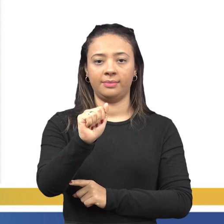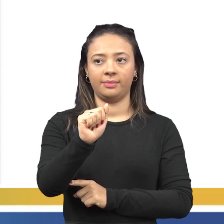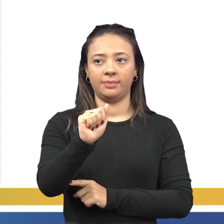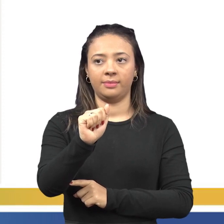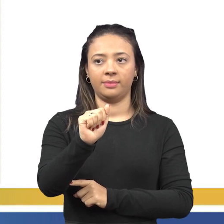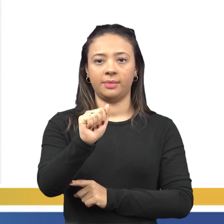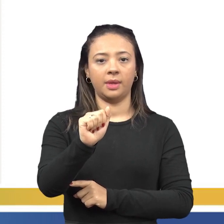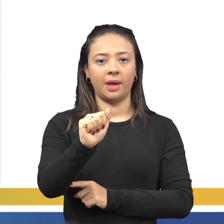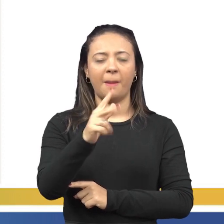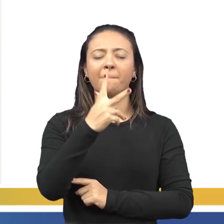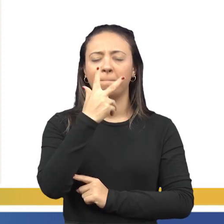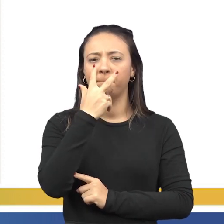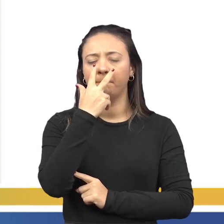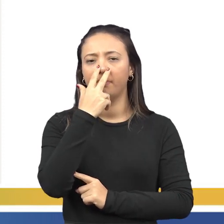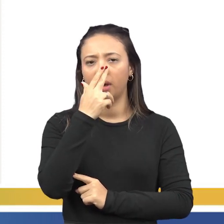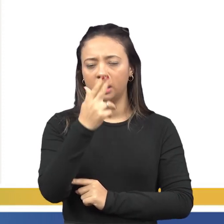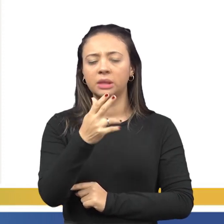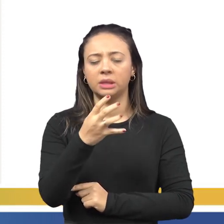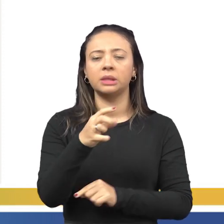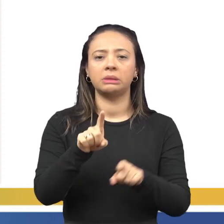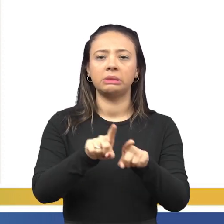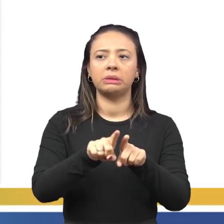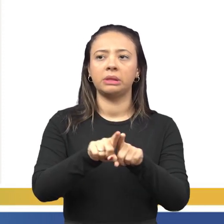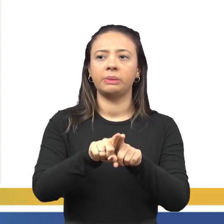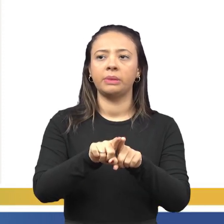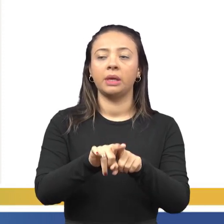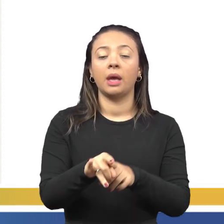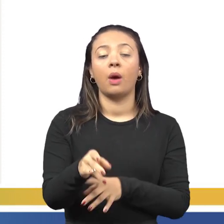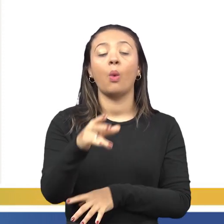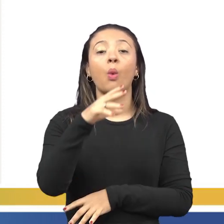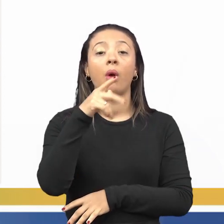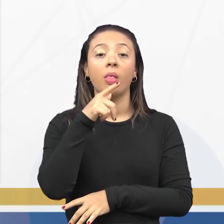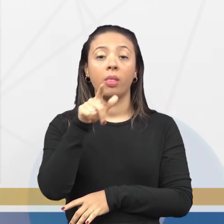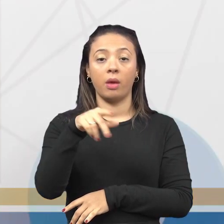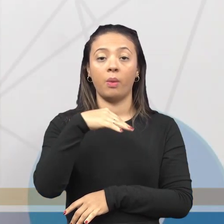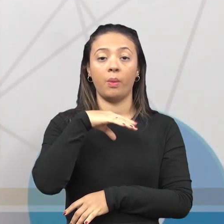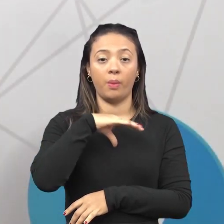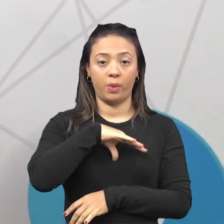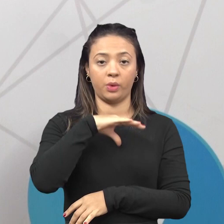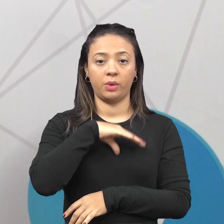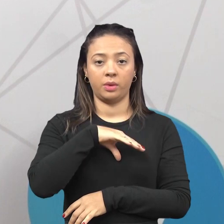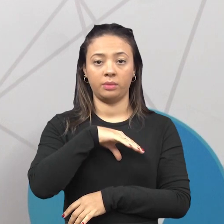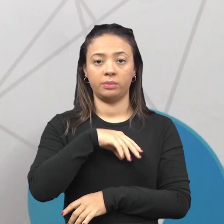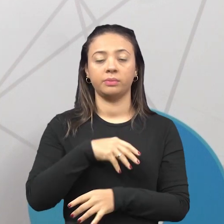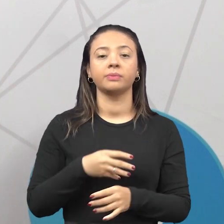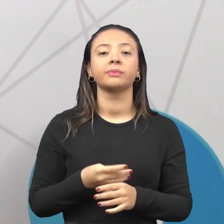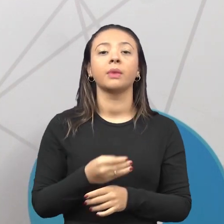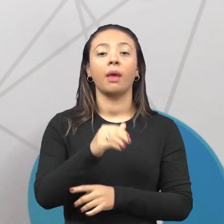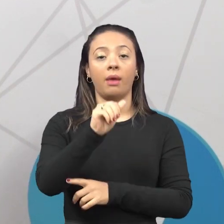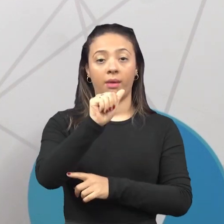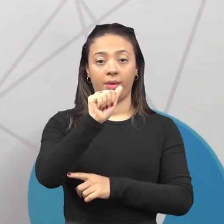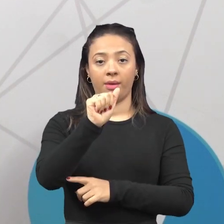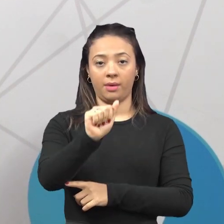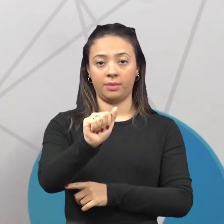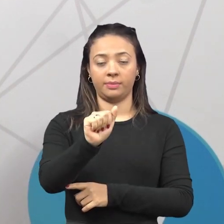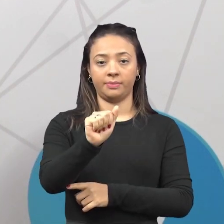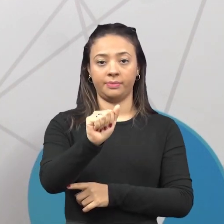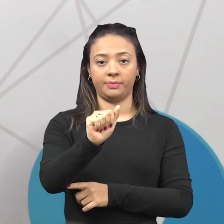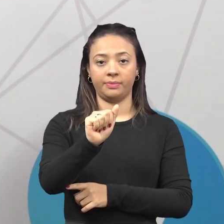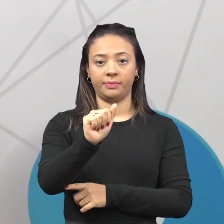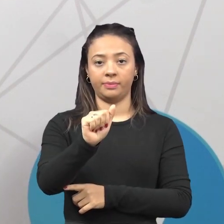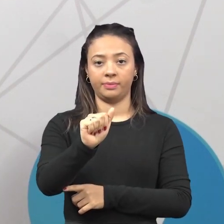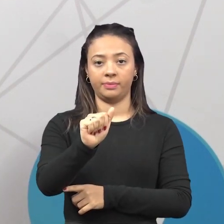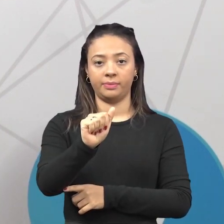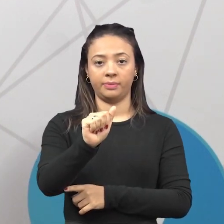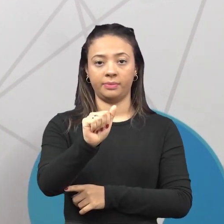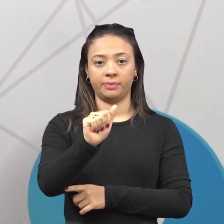é muito parecido, semelhante aí à língua portuguesa e vamos pronunciar sempre igual. A única diferença é que no espanhol, a